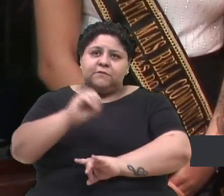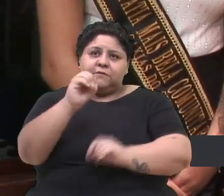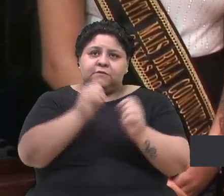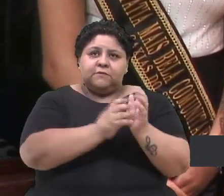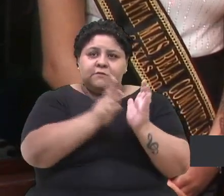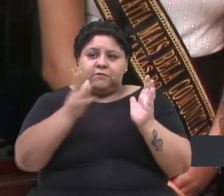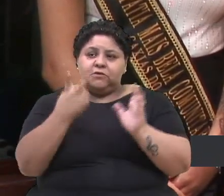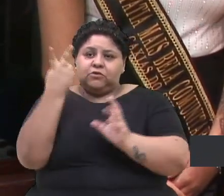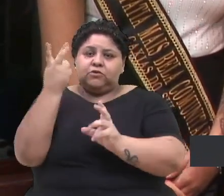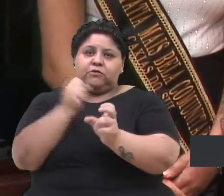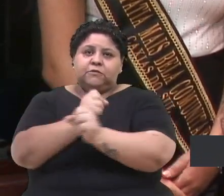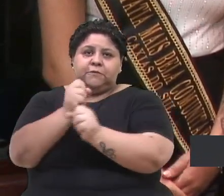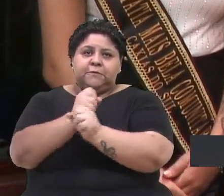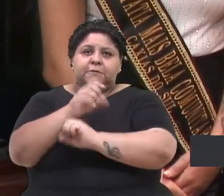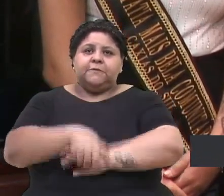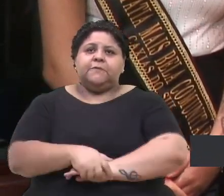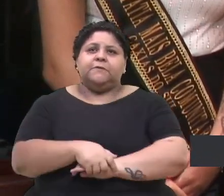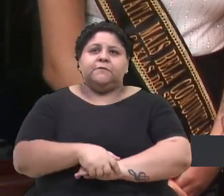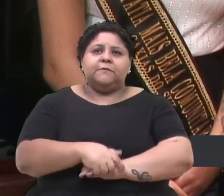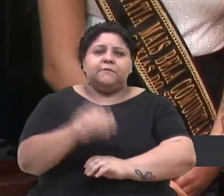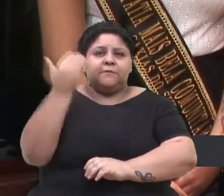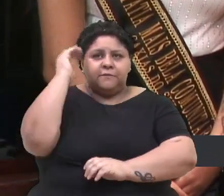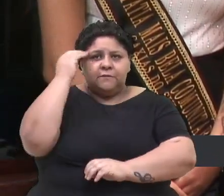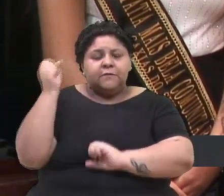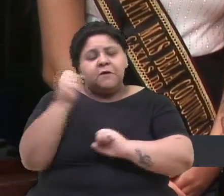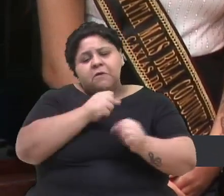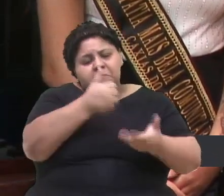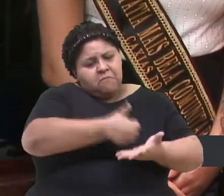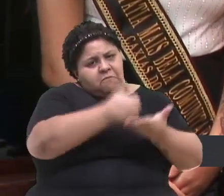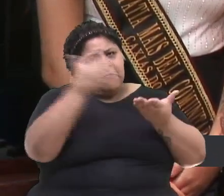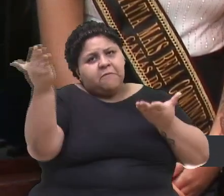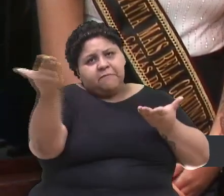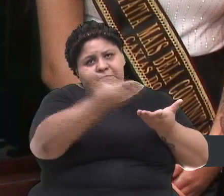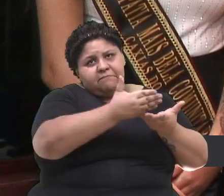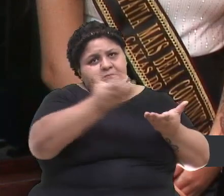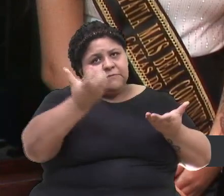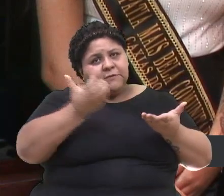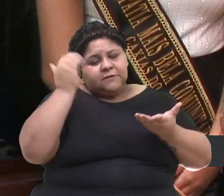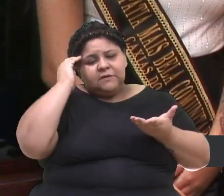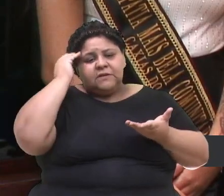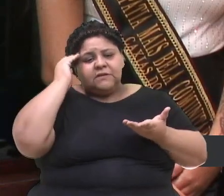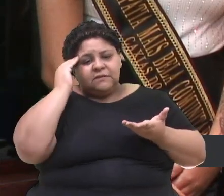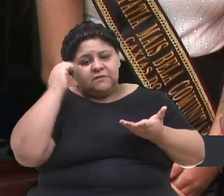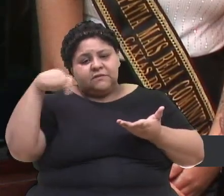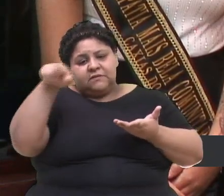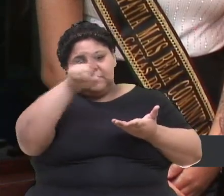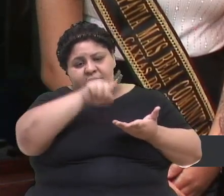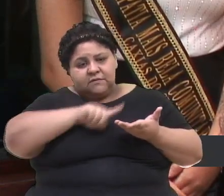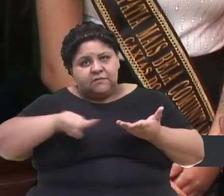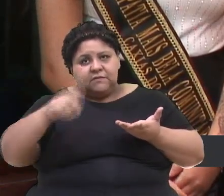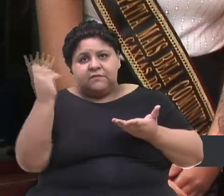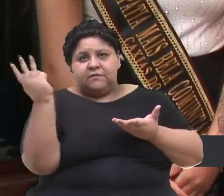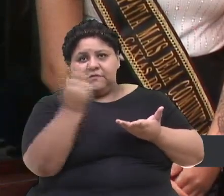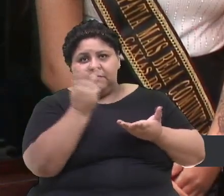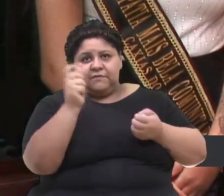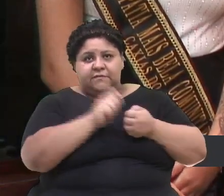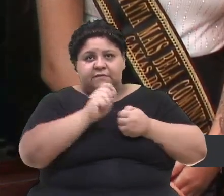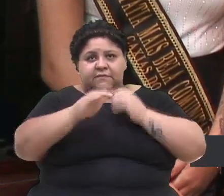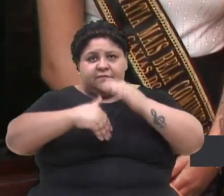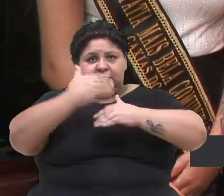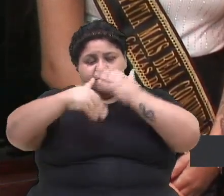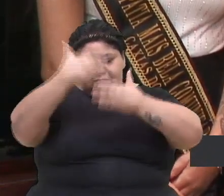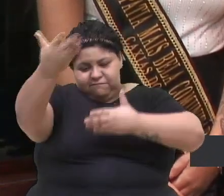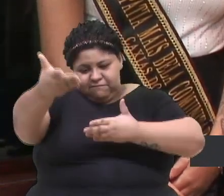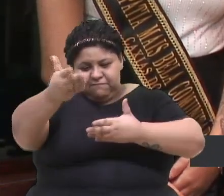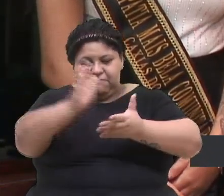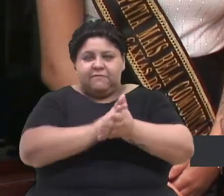anos aí. Eu sei que eu posso contar com todos vocês e eu quero que saibam que a nossa corte vai fazer o máximo para elevar um movimento